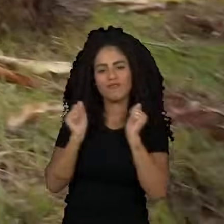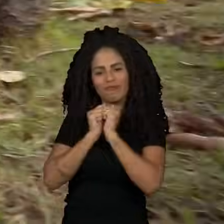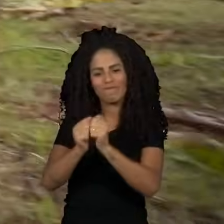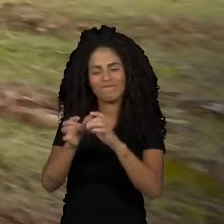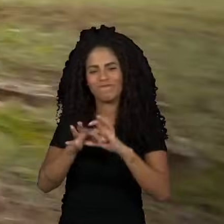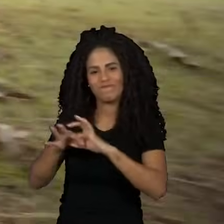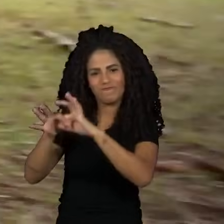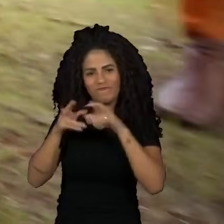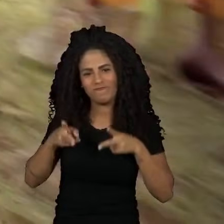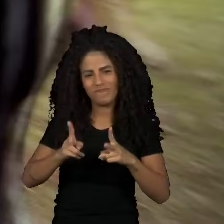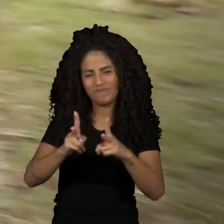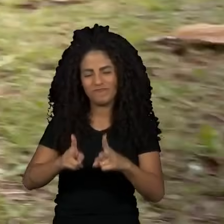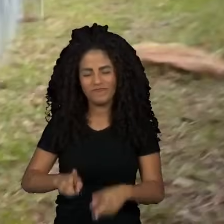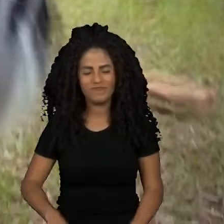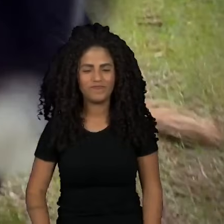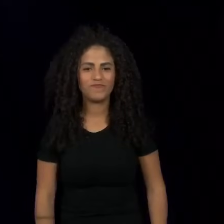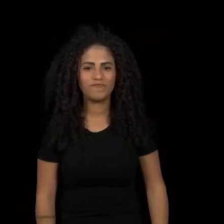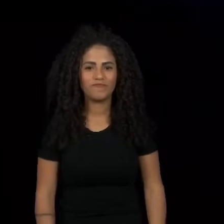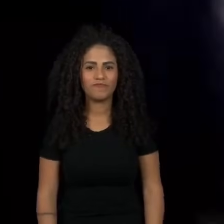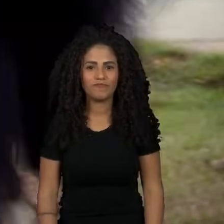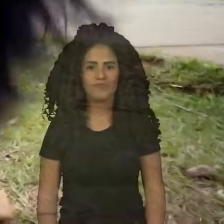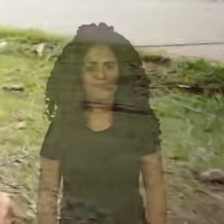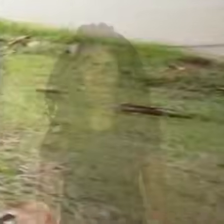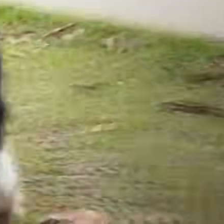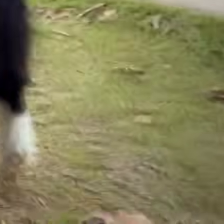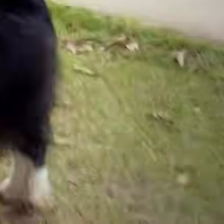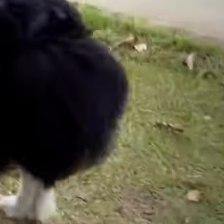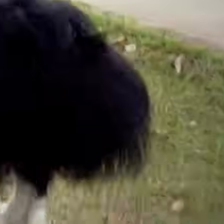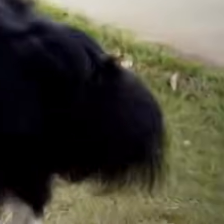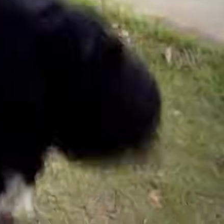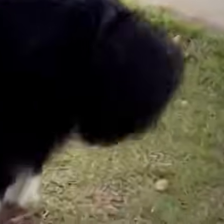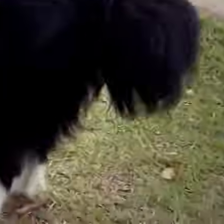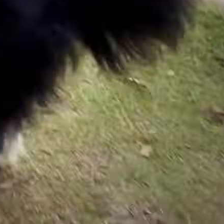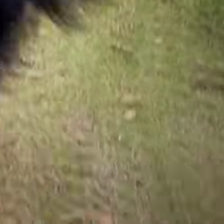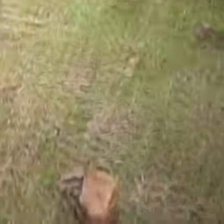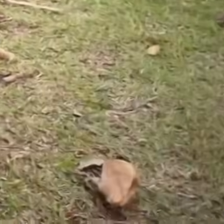junto. Muito bem, junto. Junto.